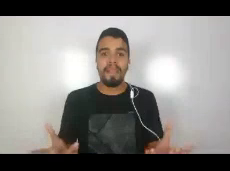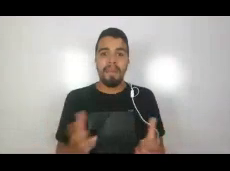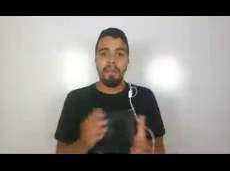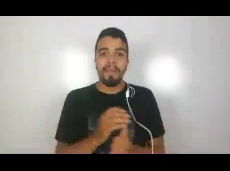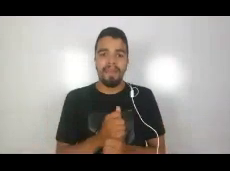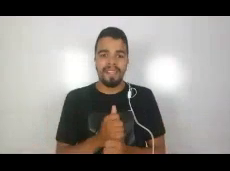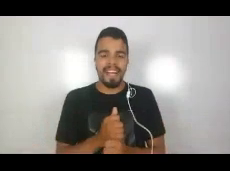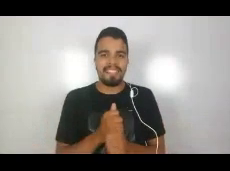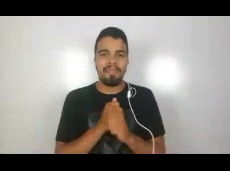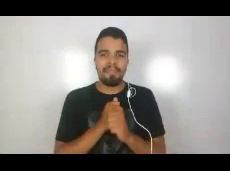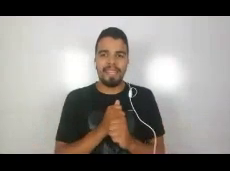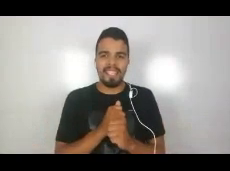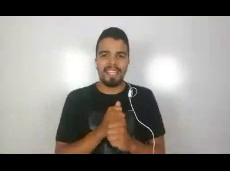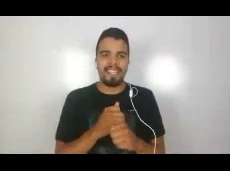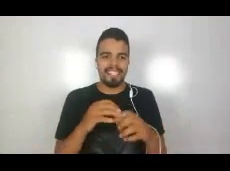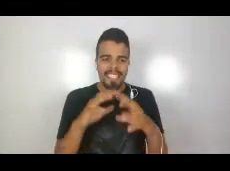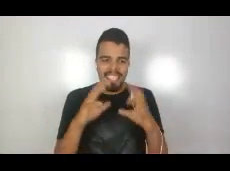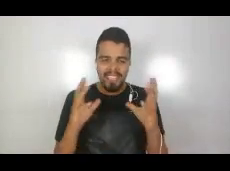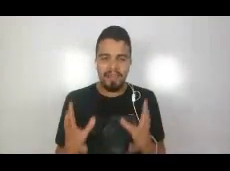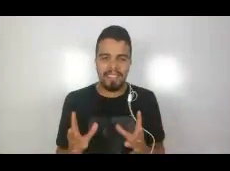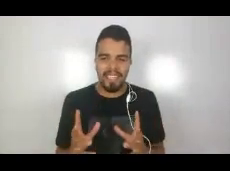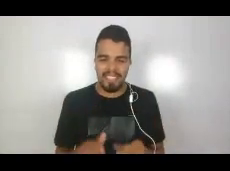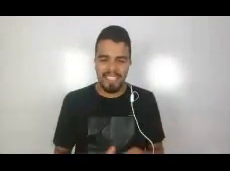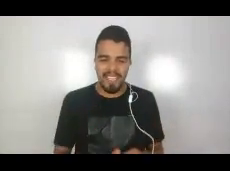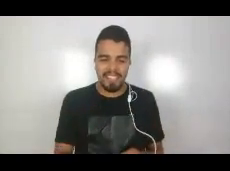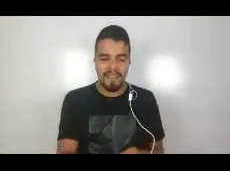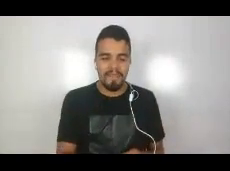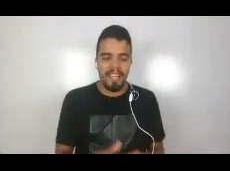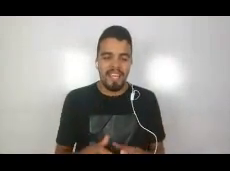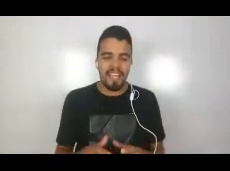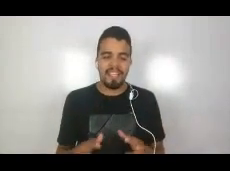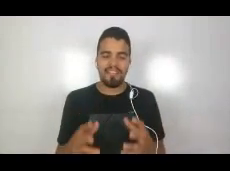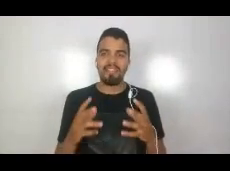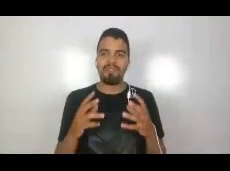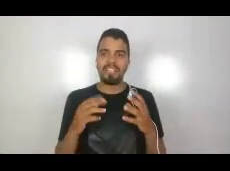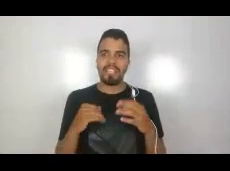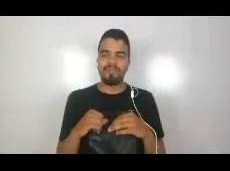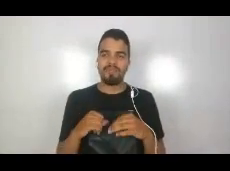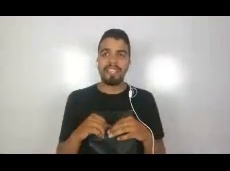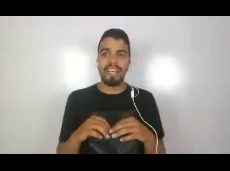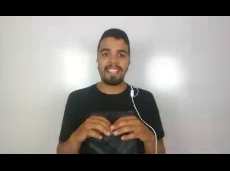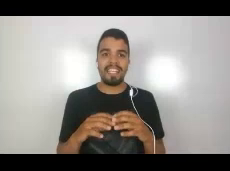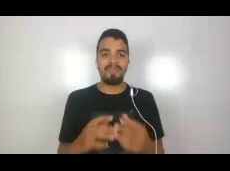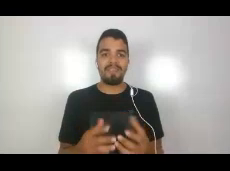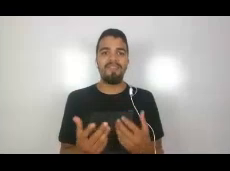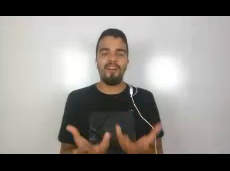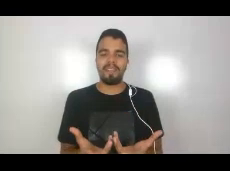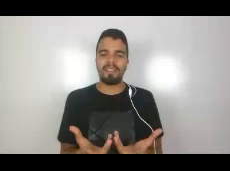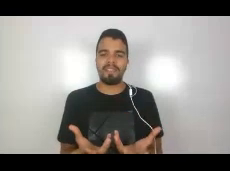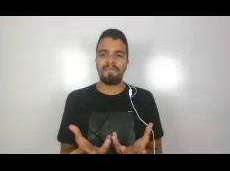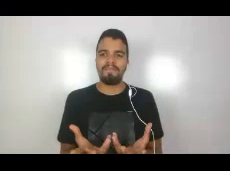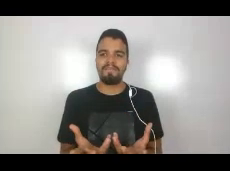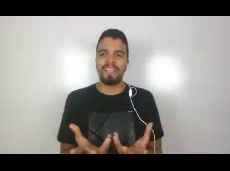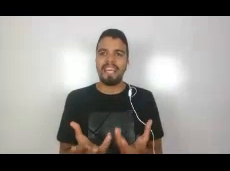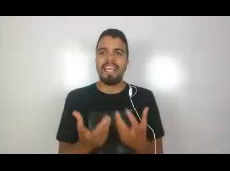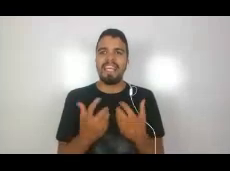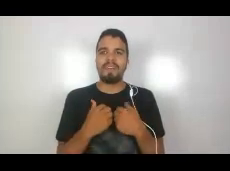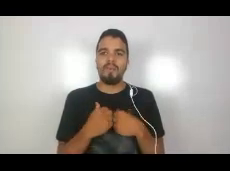né? Primeiro, que a disciplina de língua brasileira de sinais, ela nos ajuda a ter acesso à